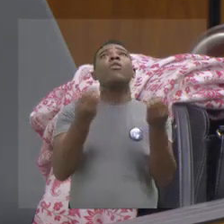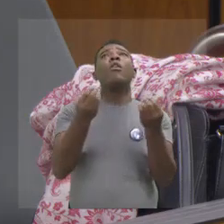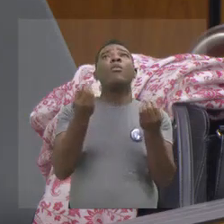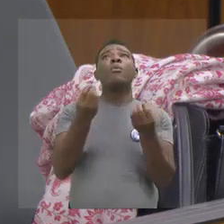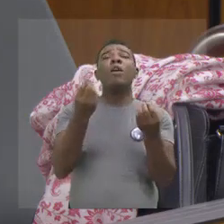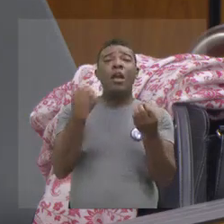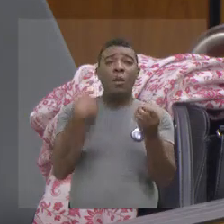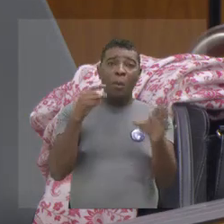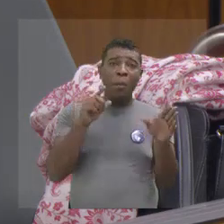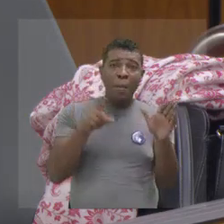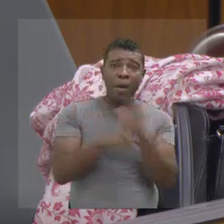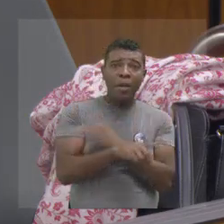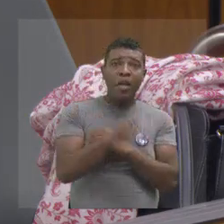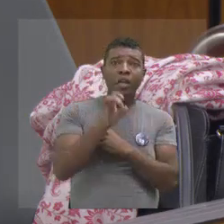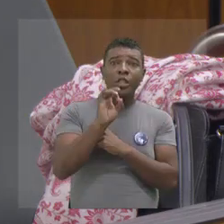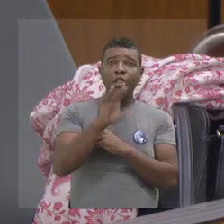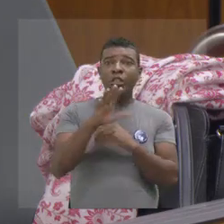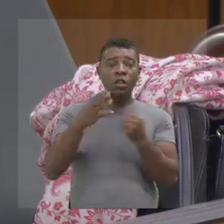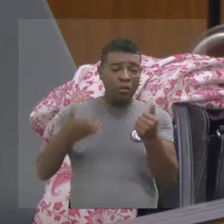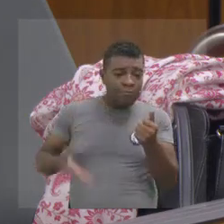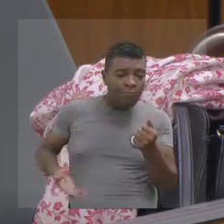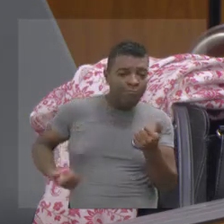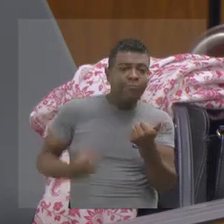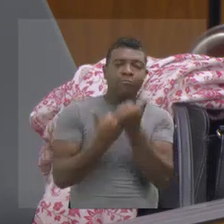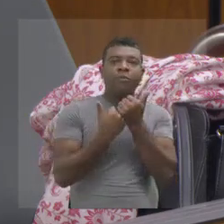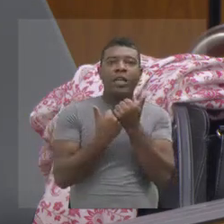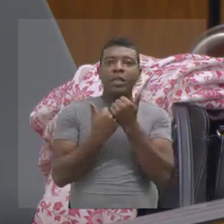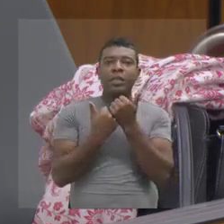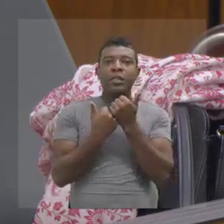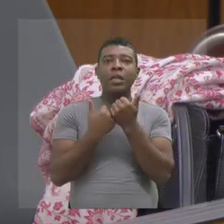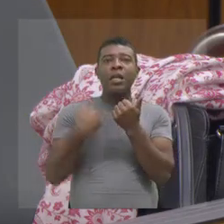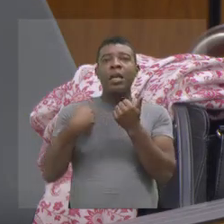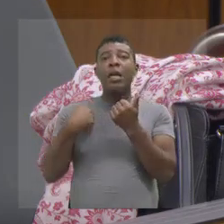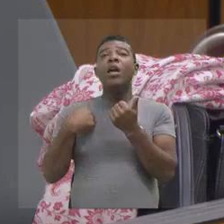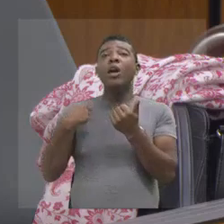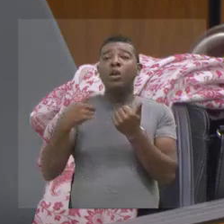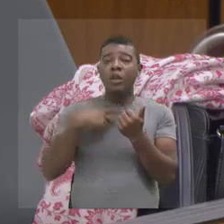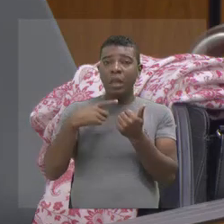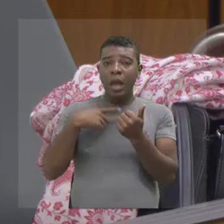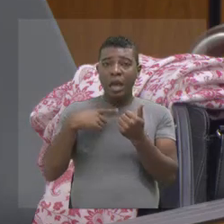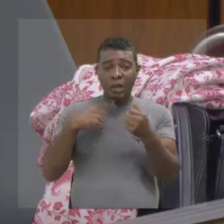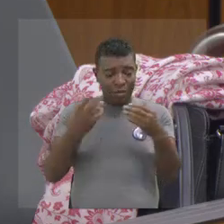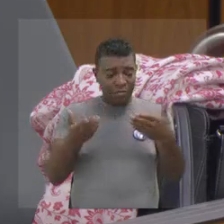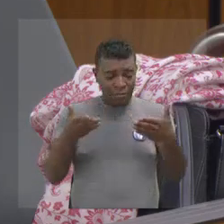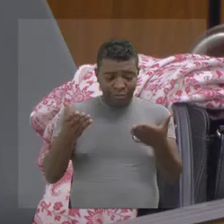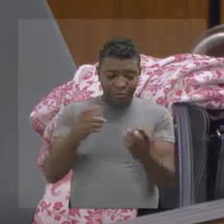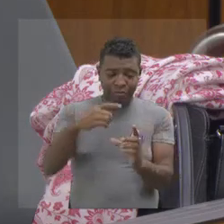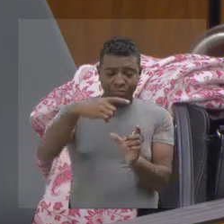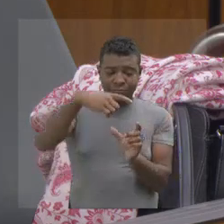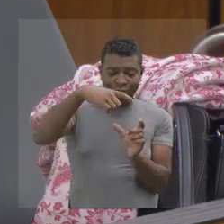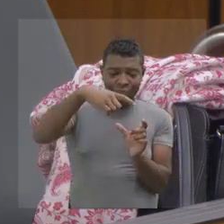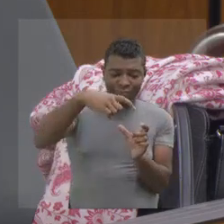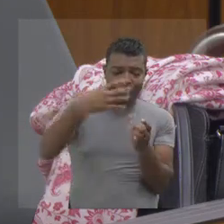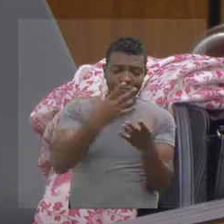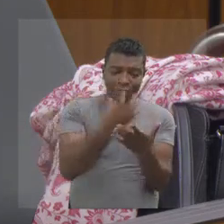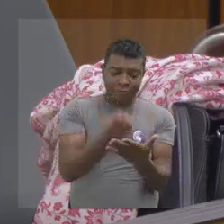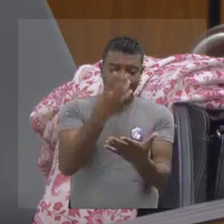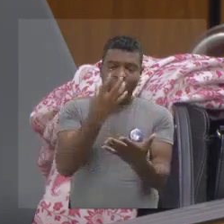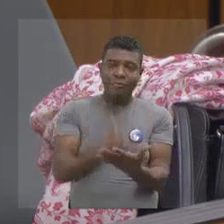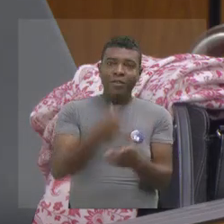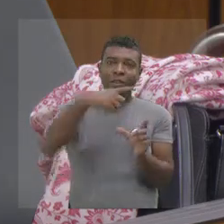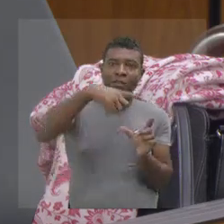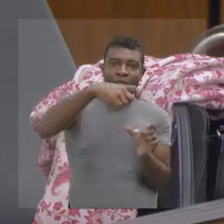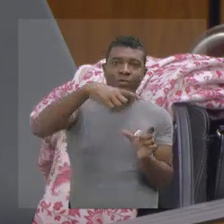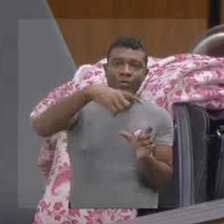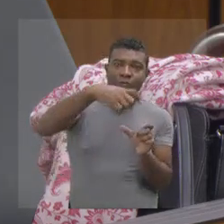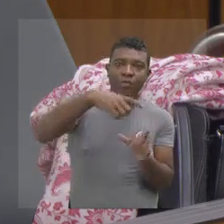subsidiada eu fui perigosamente subsidiada eu tenho aqui prints que assim na minha opinião são inaceitáveis sobre o comportamento